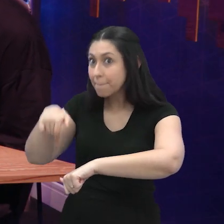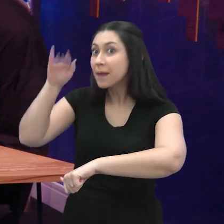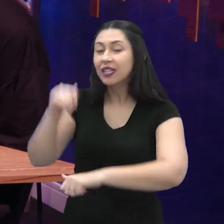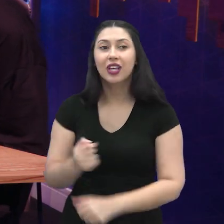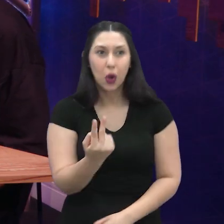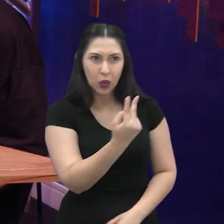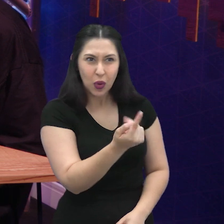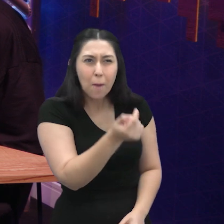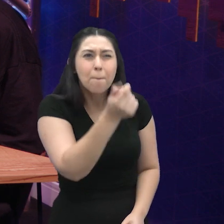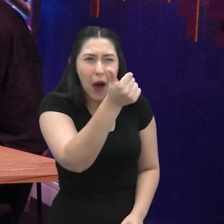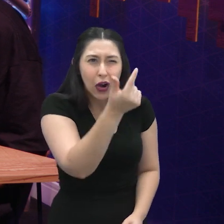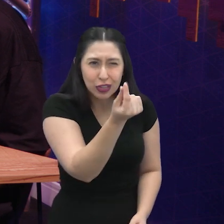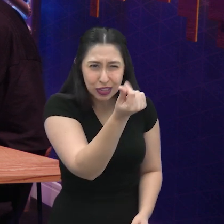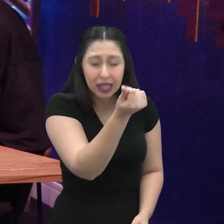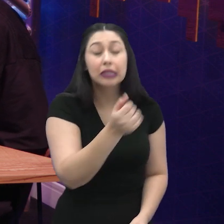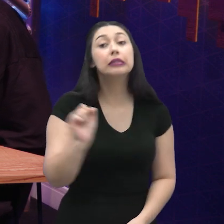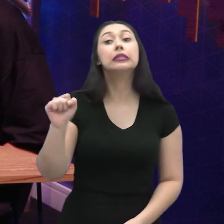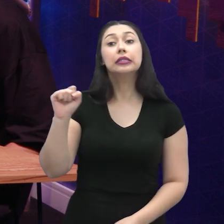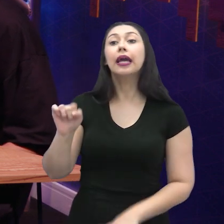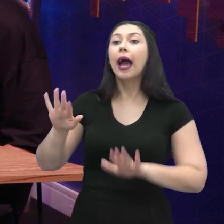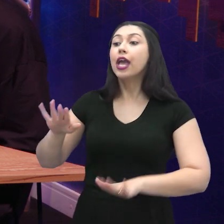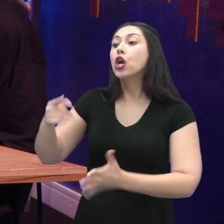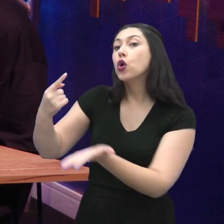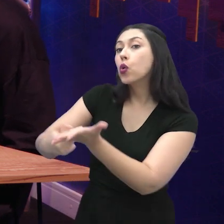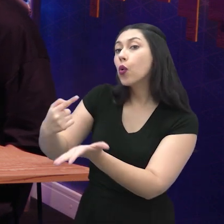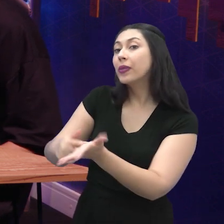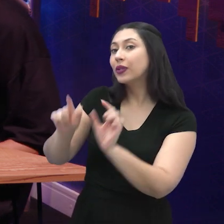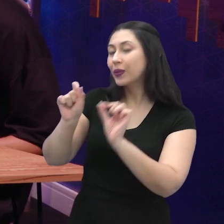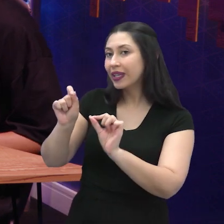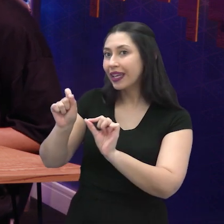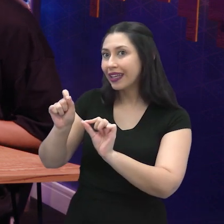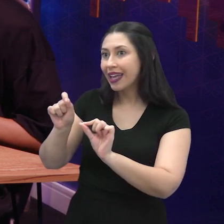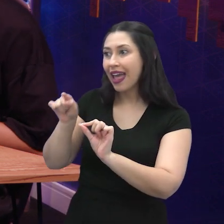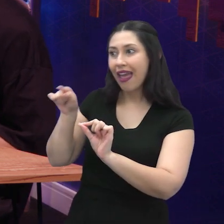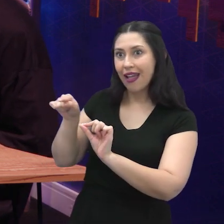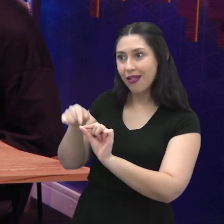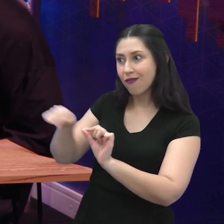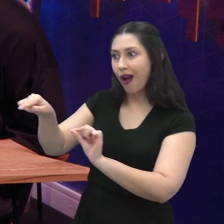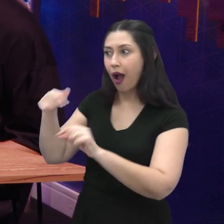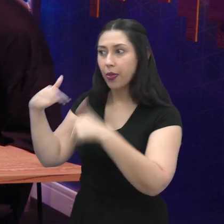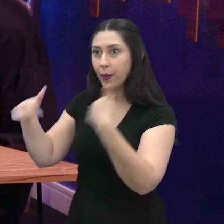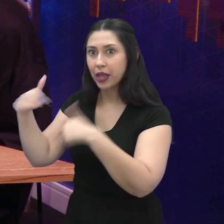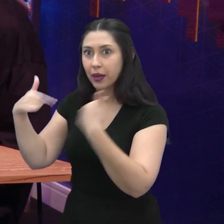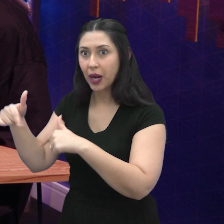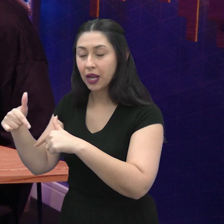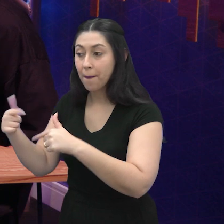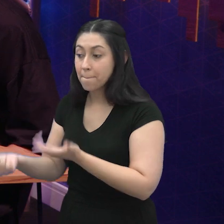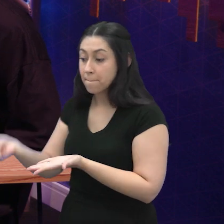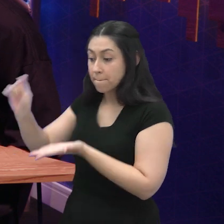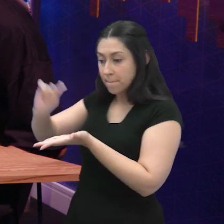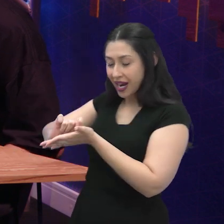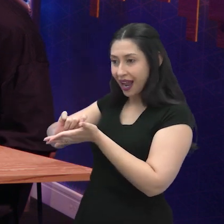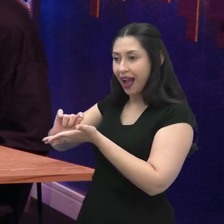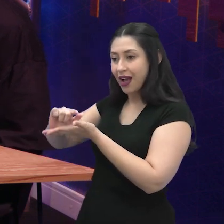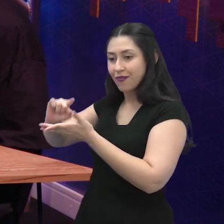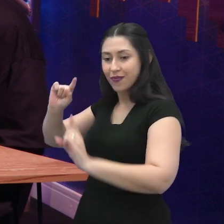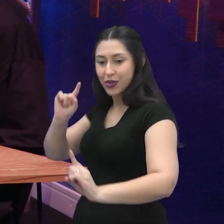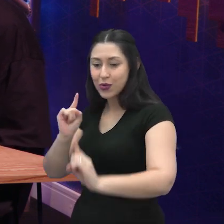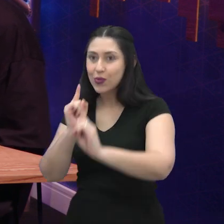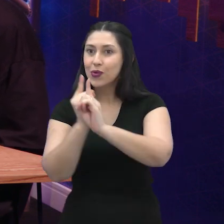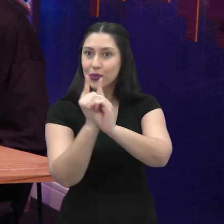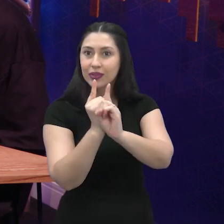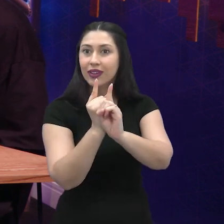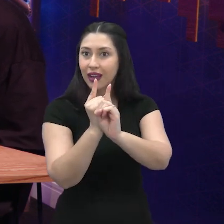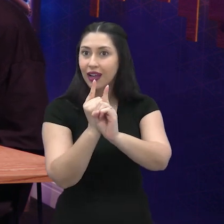estavam com um pouquinho de dinheiro, né? Os dois estavam com pouco dinheiro. E aí eles combinam que quando ele recebesse, no final do dia, ele buscaria